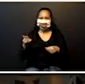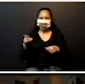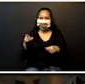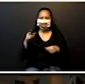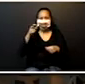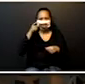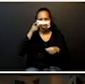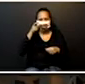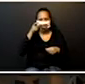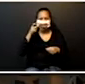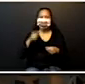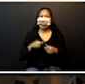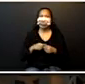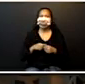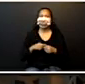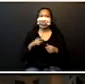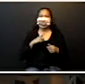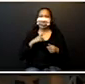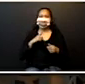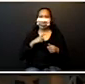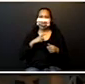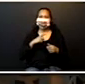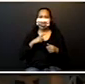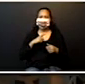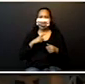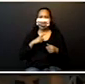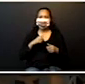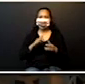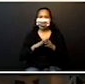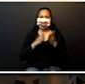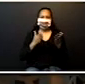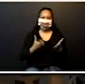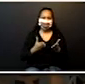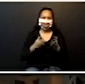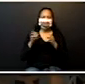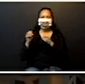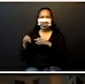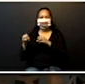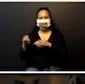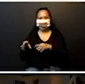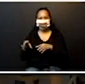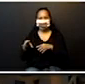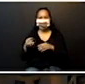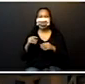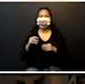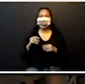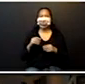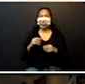que normalmente o manual de instrução também usa os verbos no imperativo, tá bom?